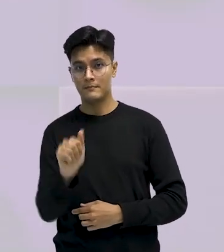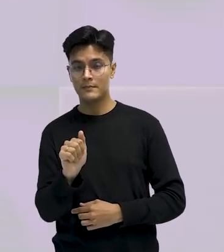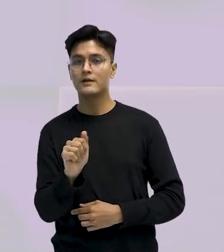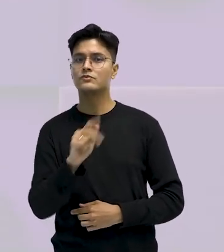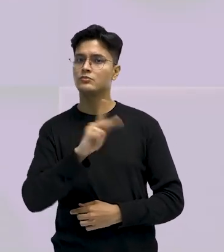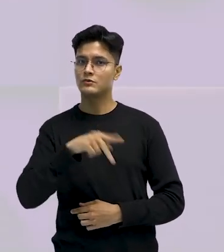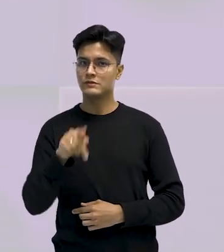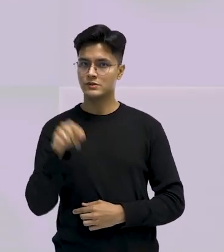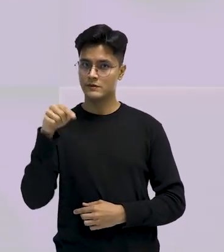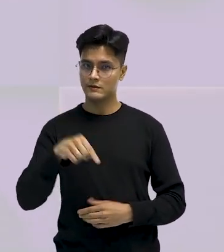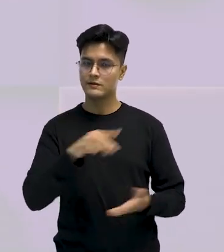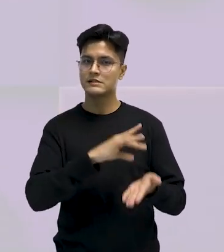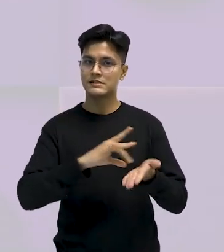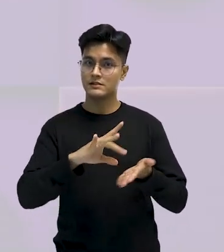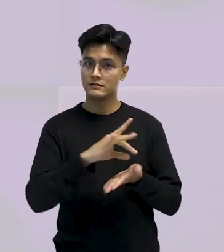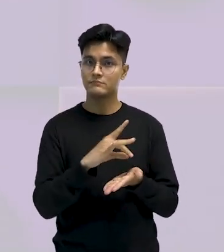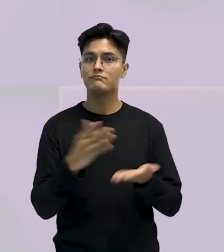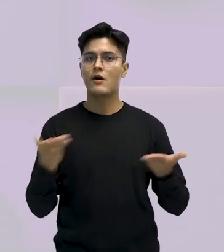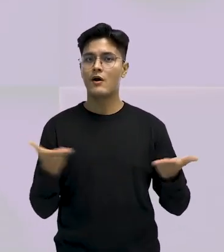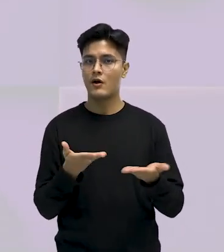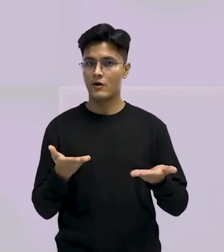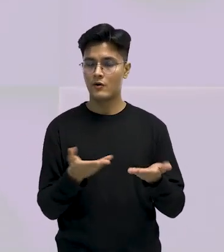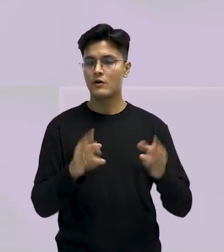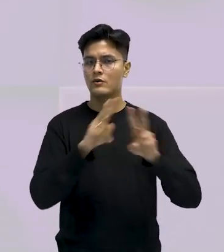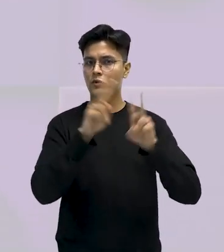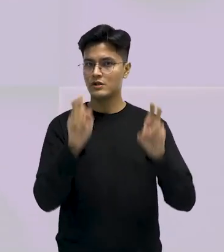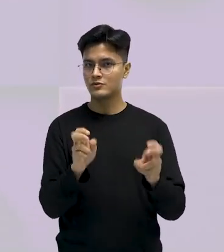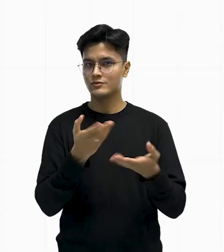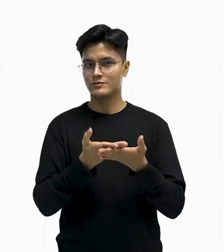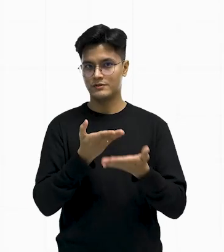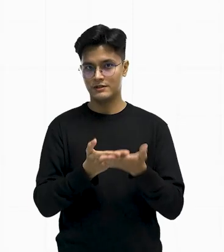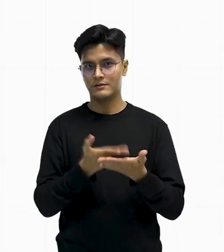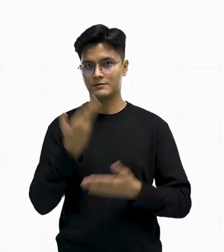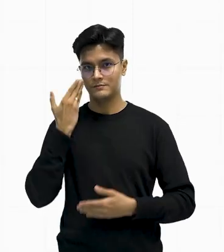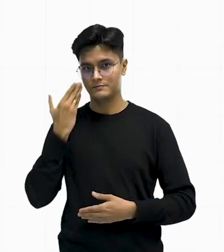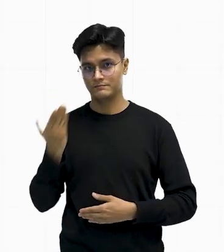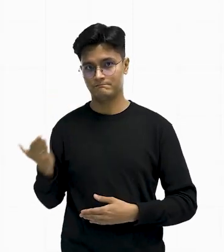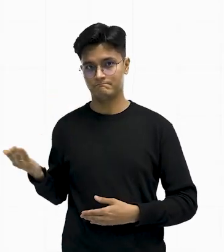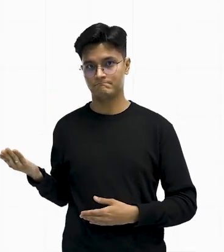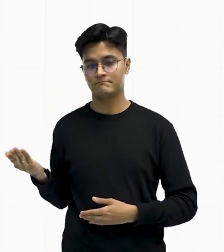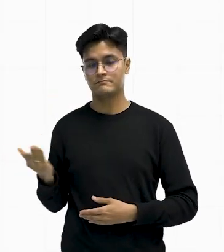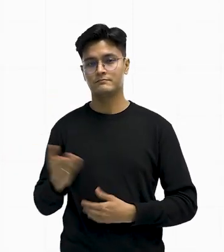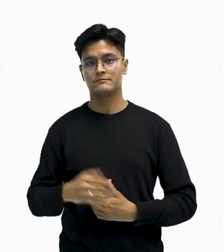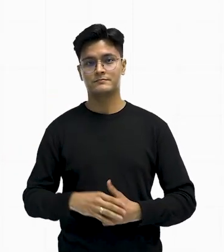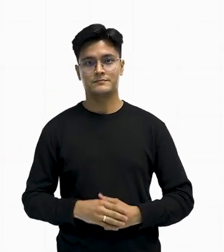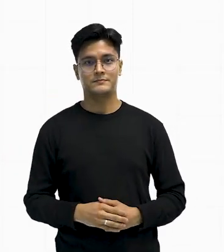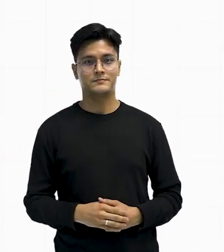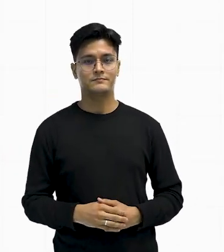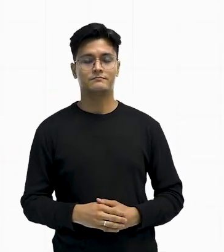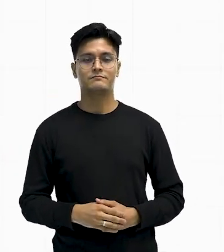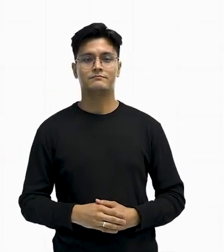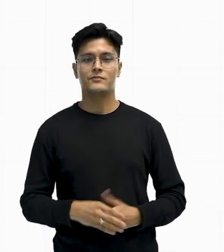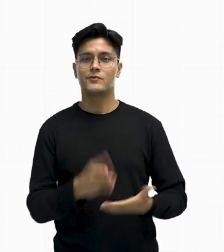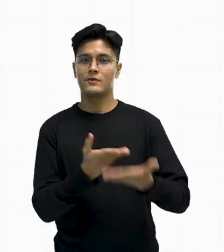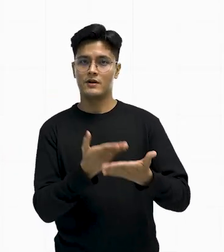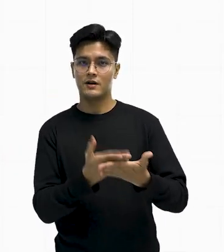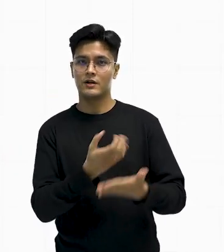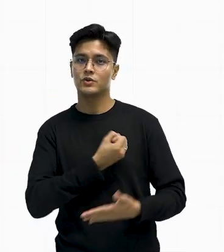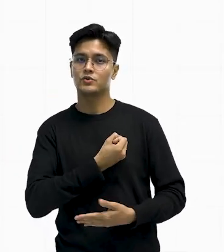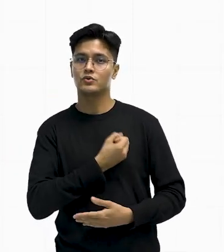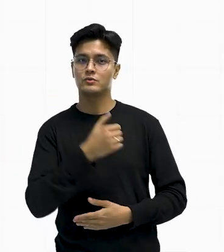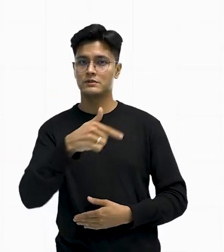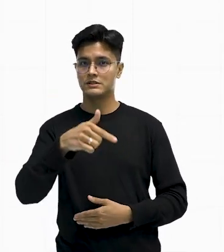matemática aqui no Centro de Mídias, e vamos verificar agora o assunto desta aula. Nós temos então aí aula de número